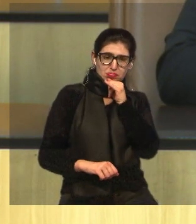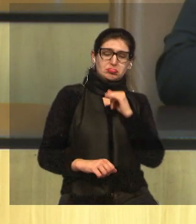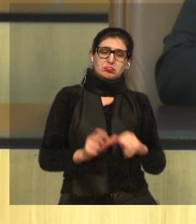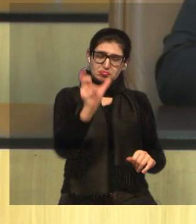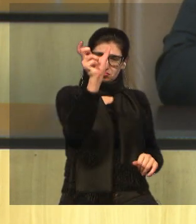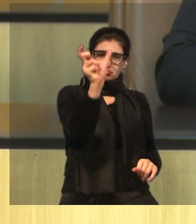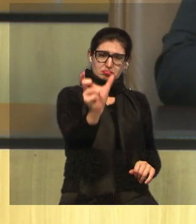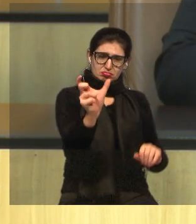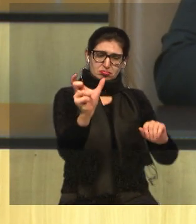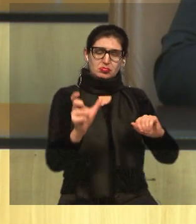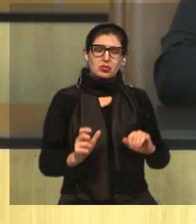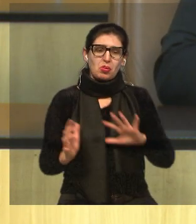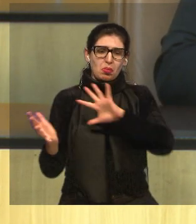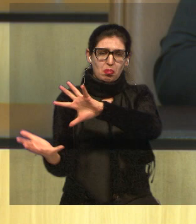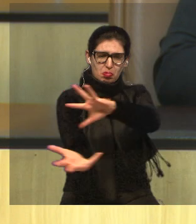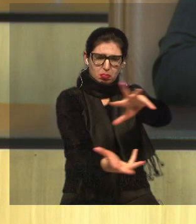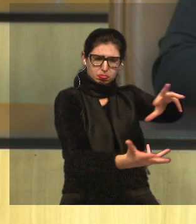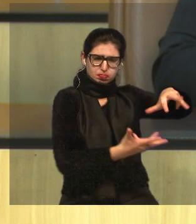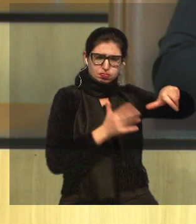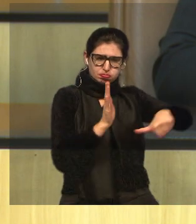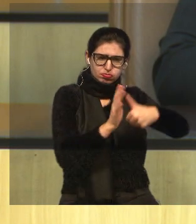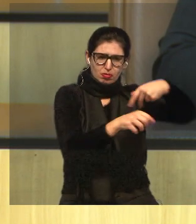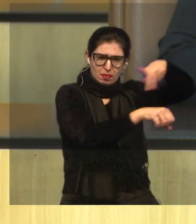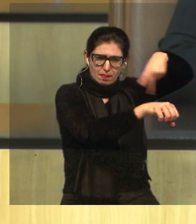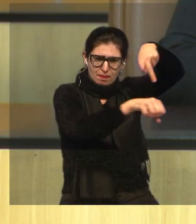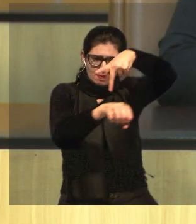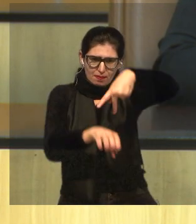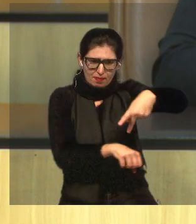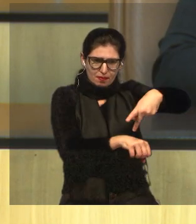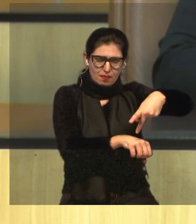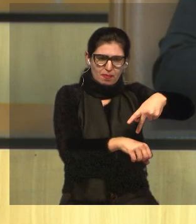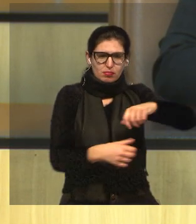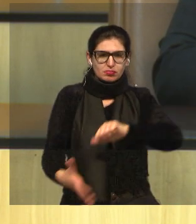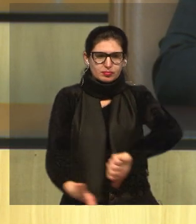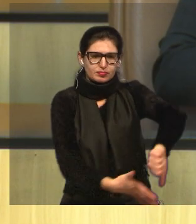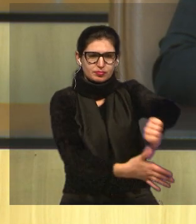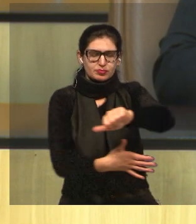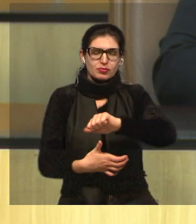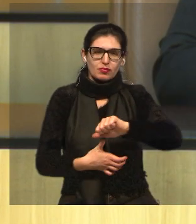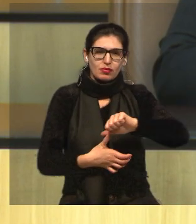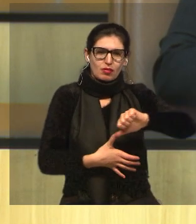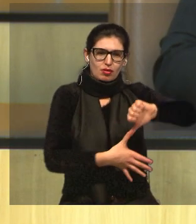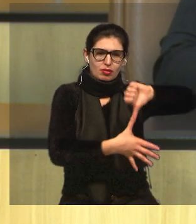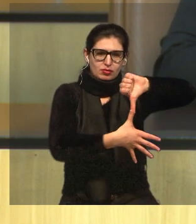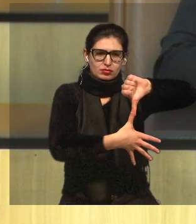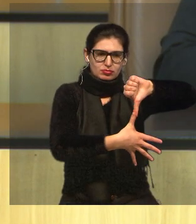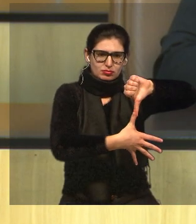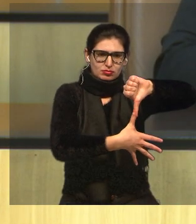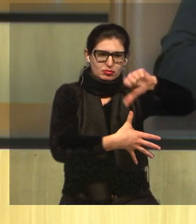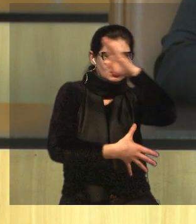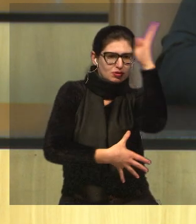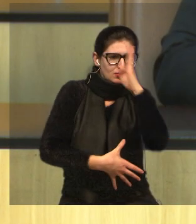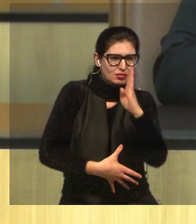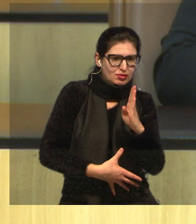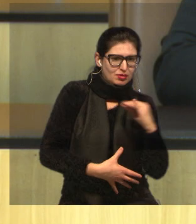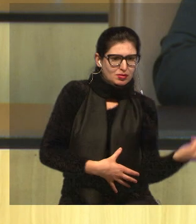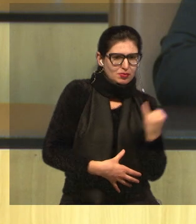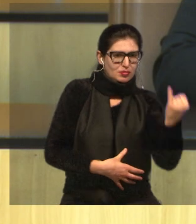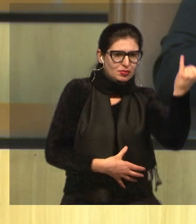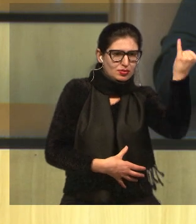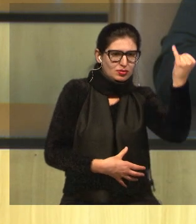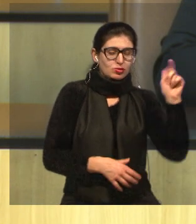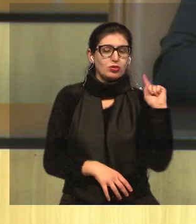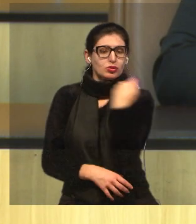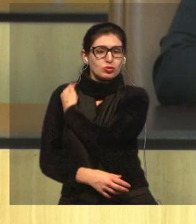mundo. Só que, enquanto seres humanos, nós precisamos colocar mais ainda em